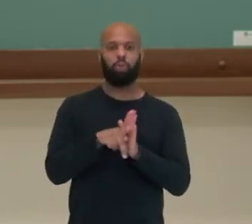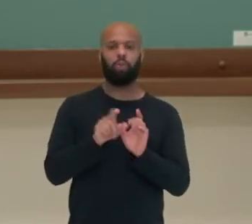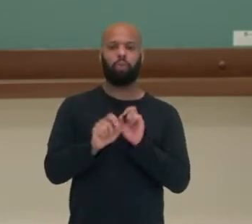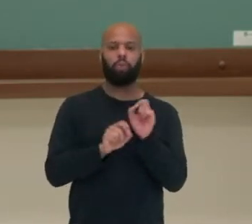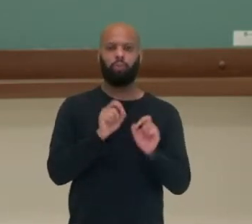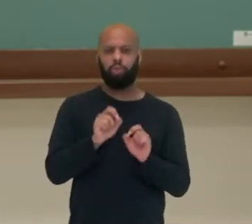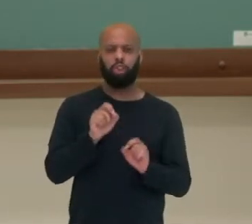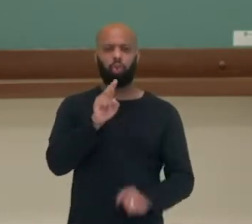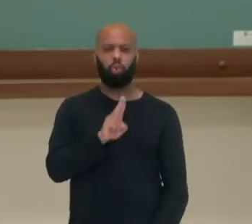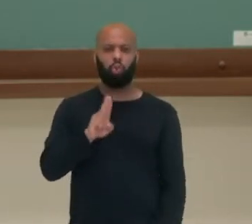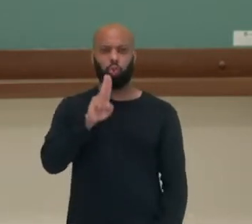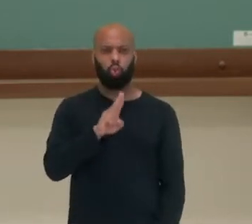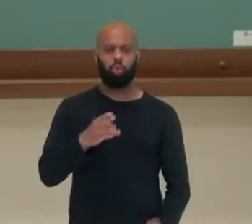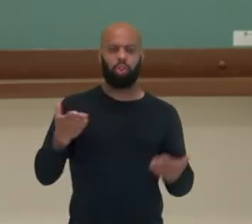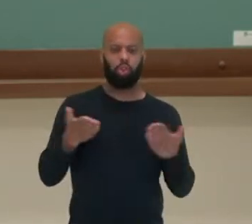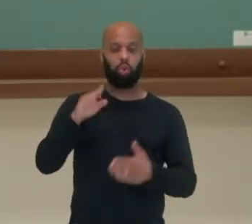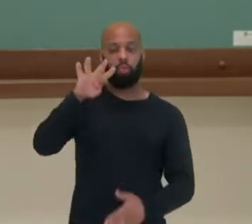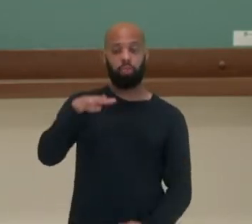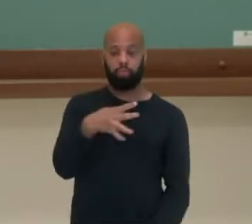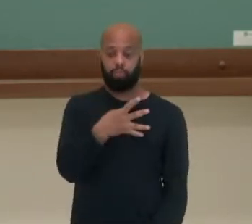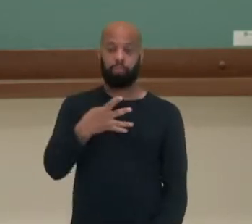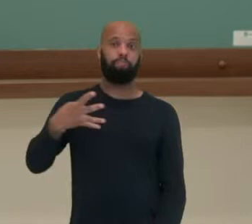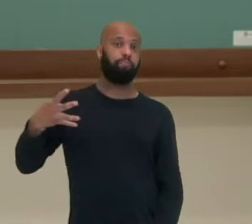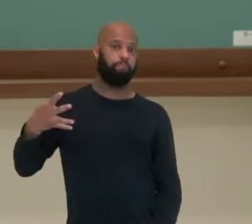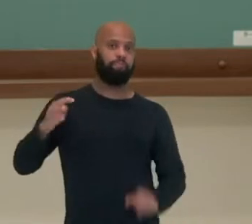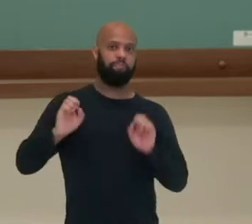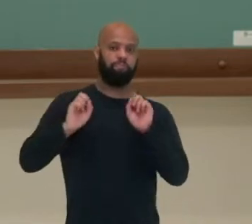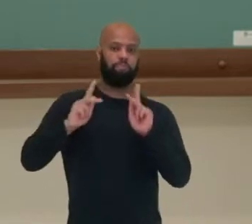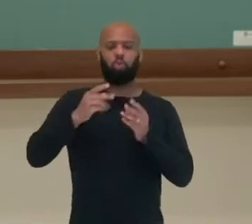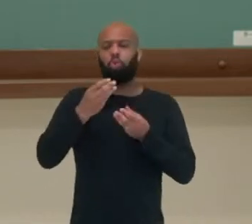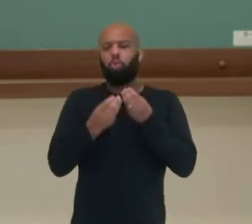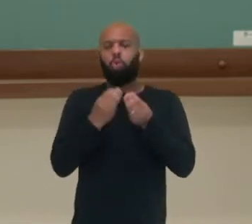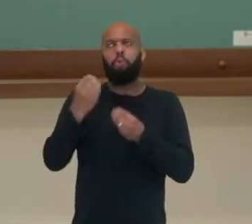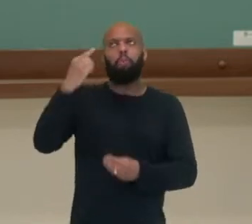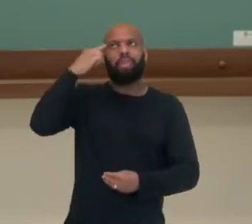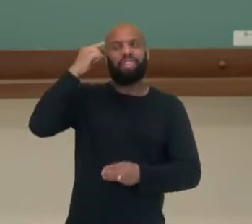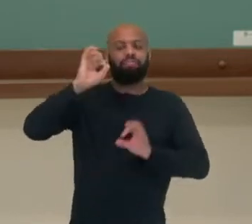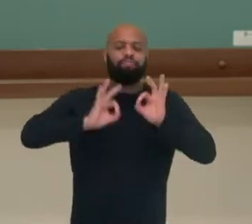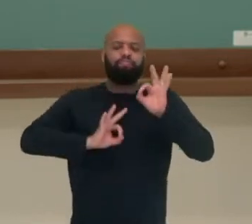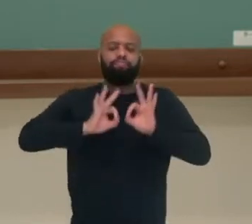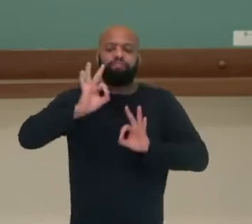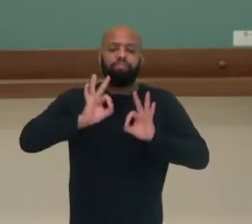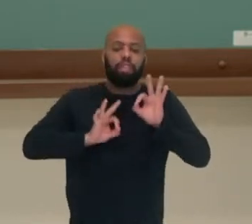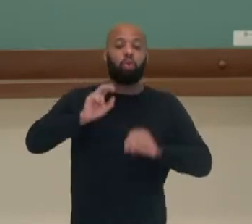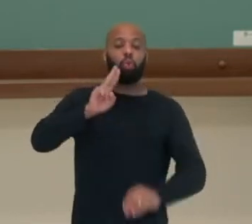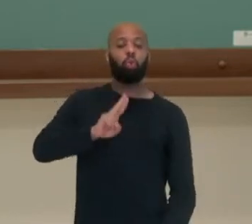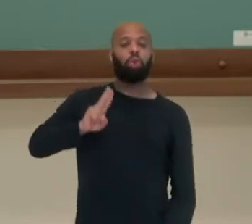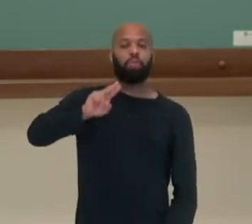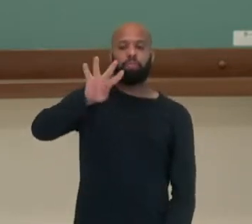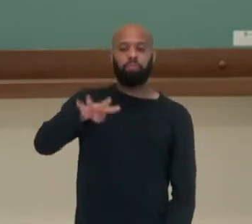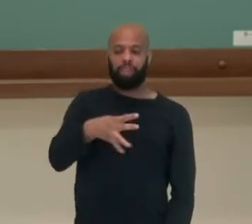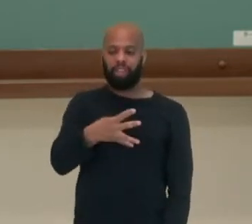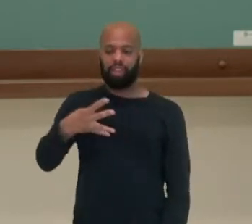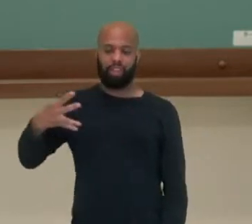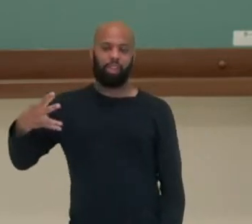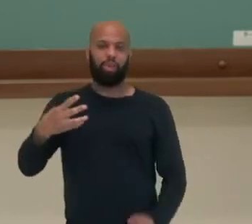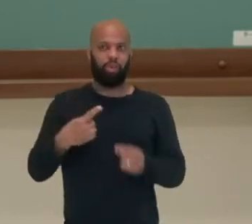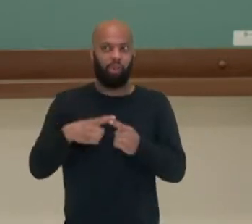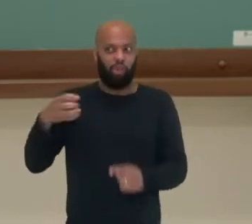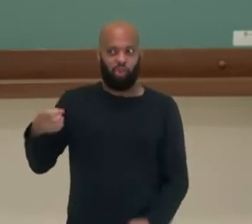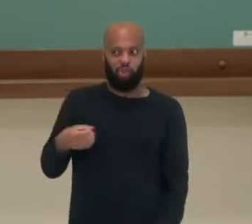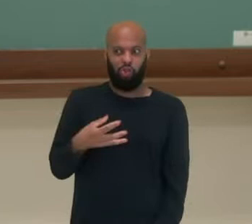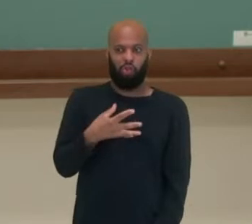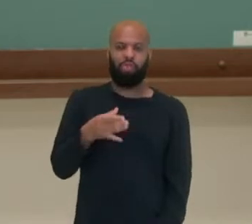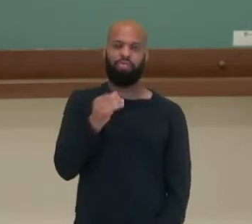orçamento utilizando planilha eletrônica. Planilha eletrônica é uma coisa nova para nós, né? Nós temos a planilha eletrônica,